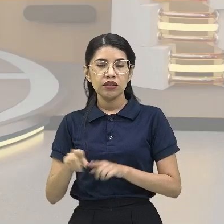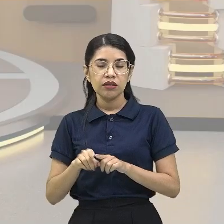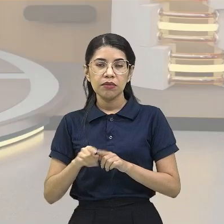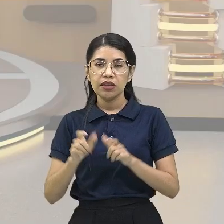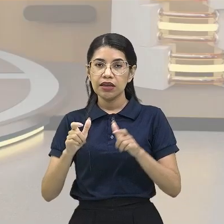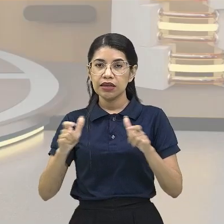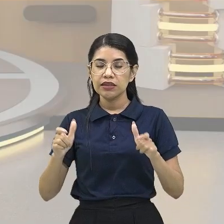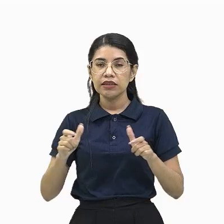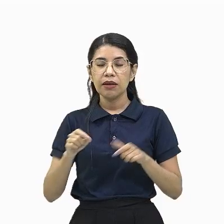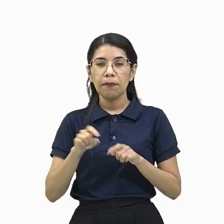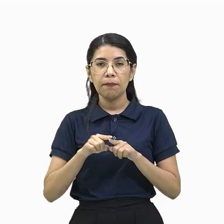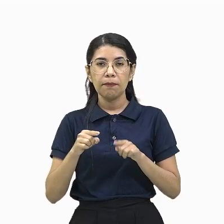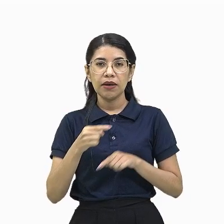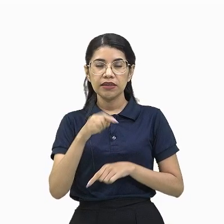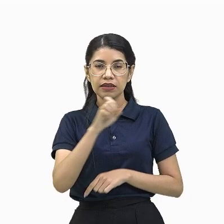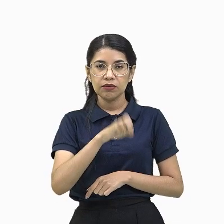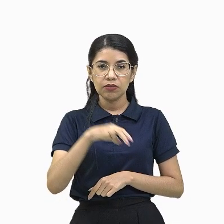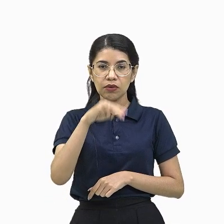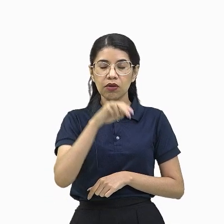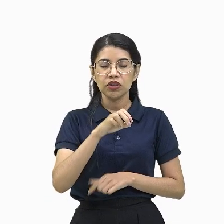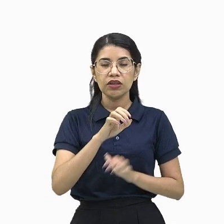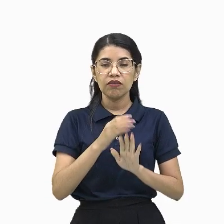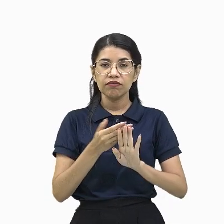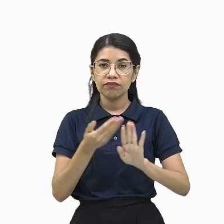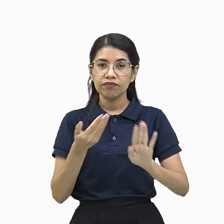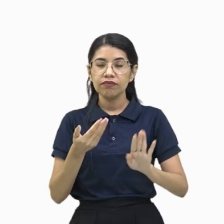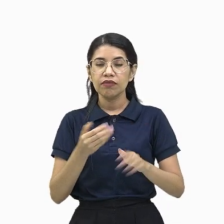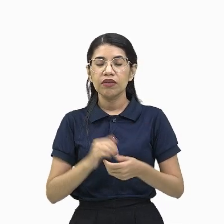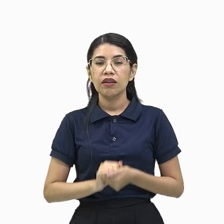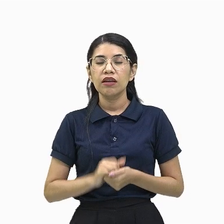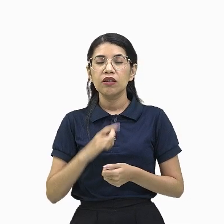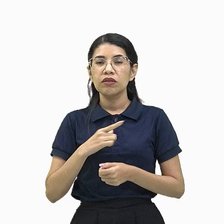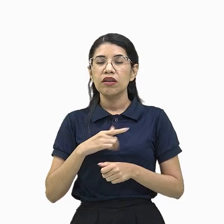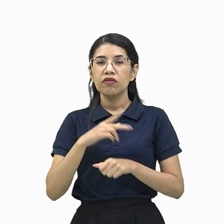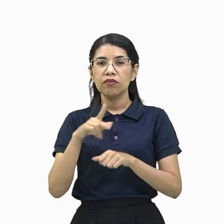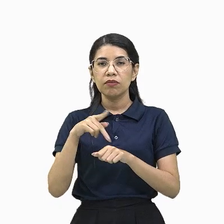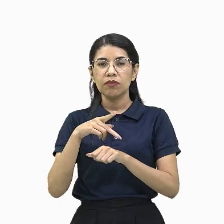nós temos essa operação Amazônia, né, com a reunião de várias